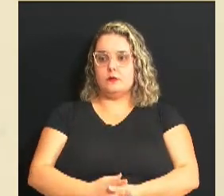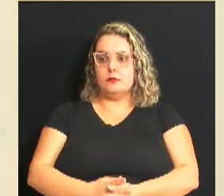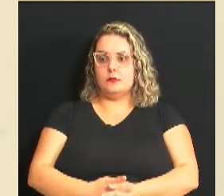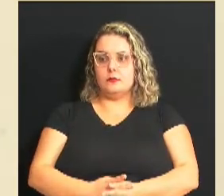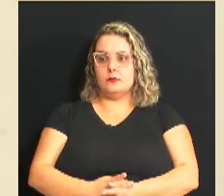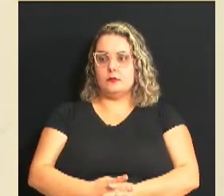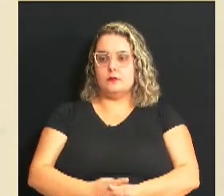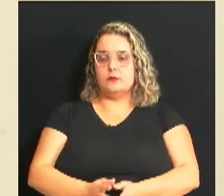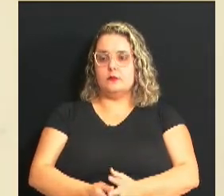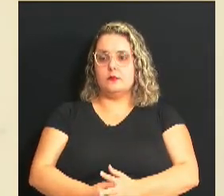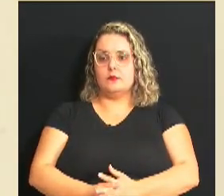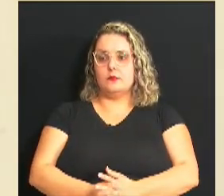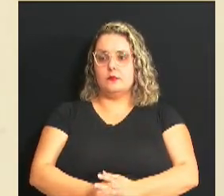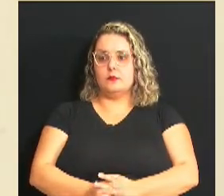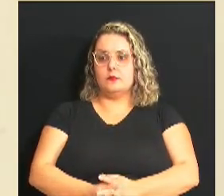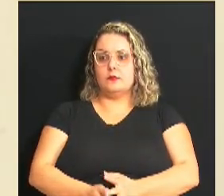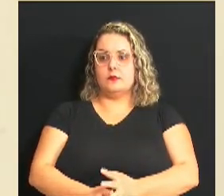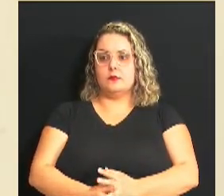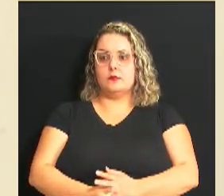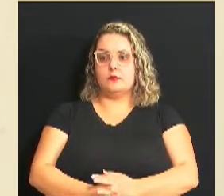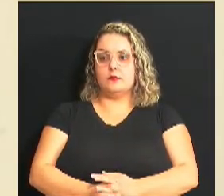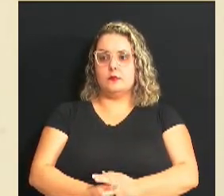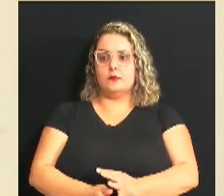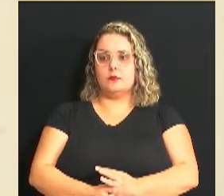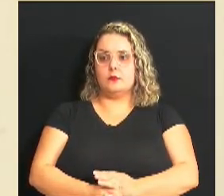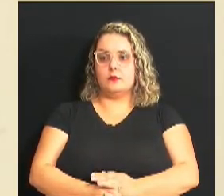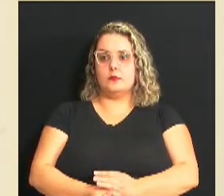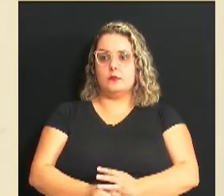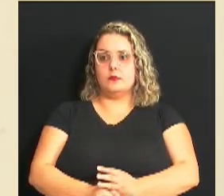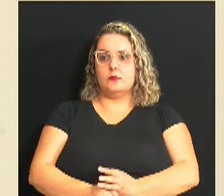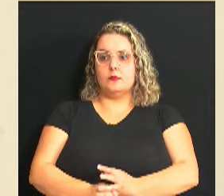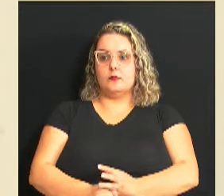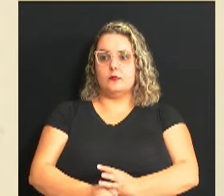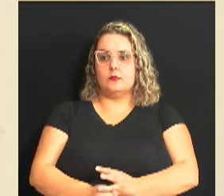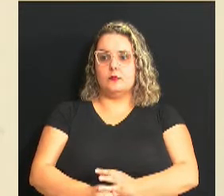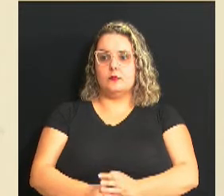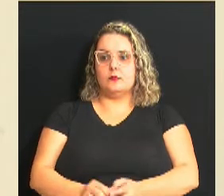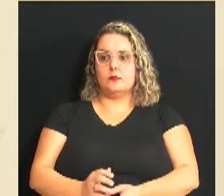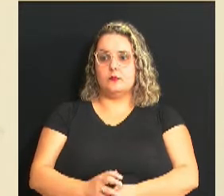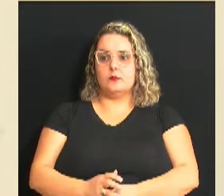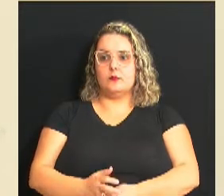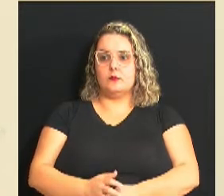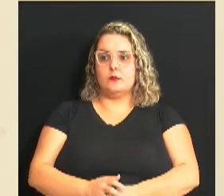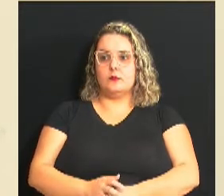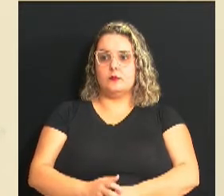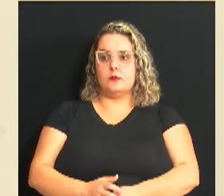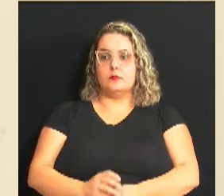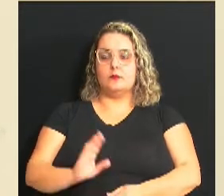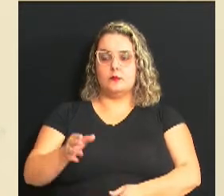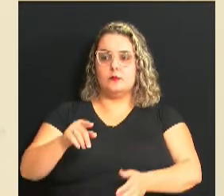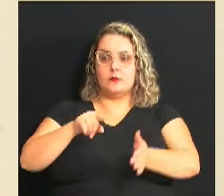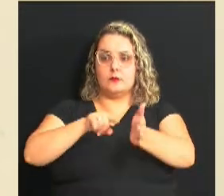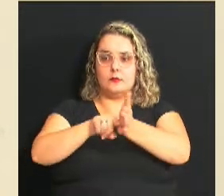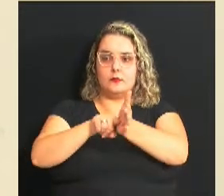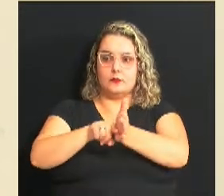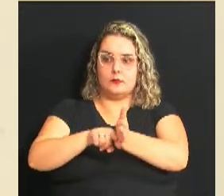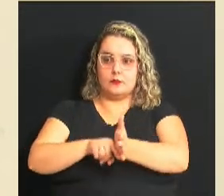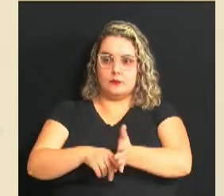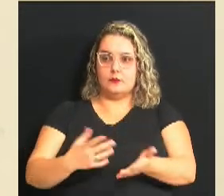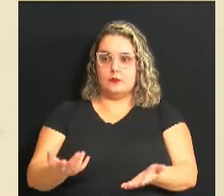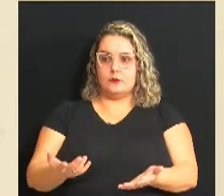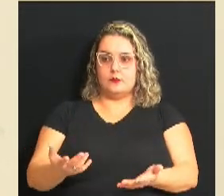para o convidado e convidadas, eu já vou levantar aqui algumas questões que